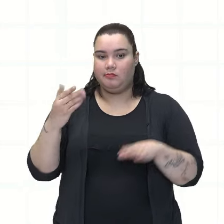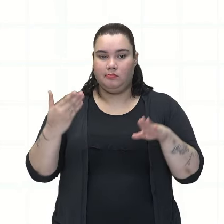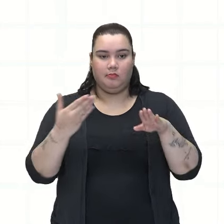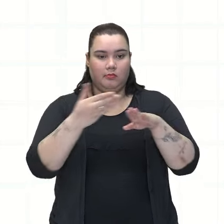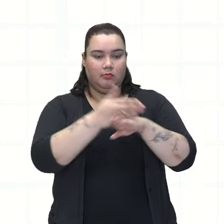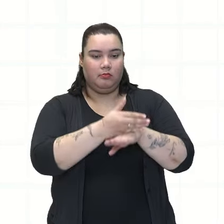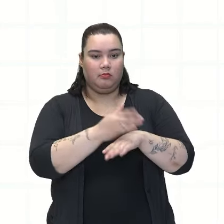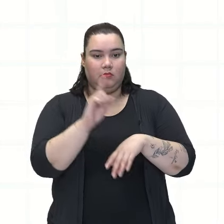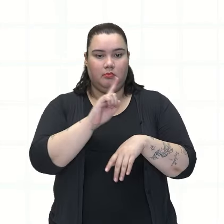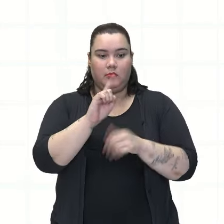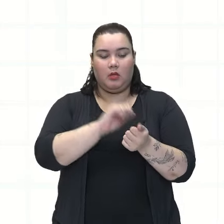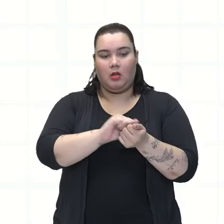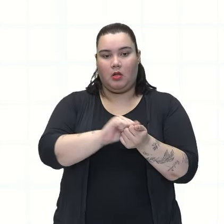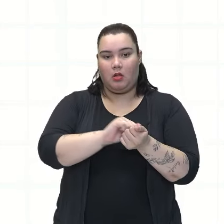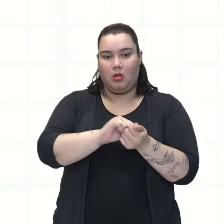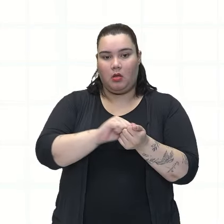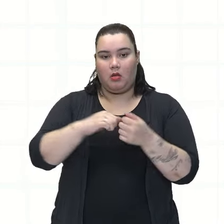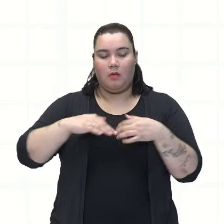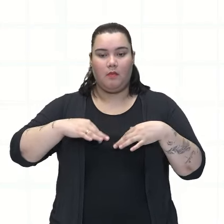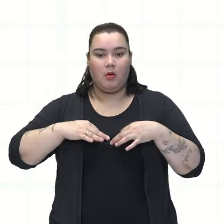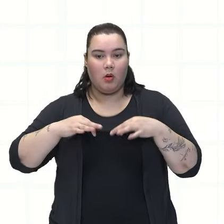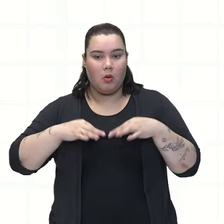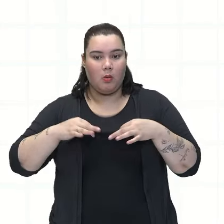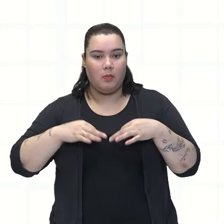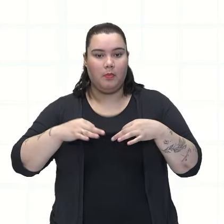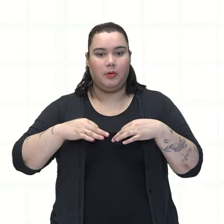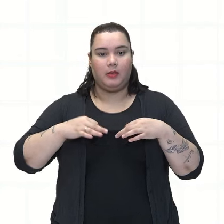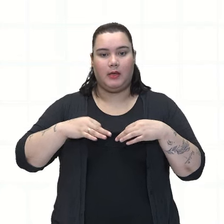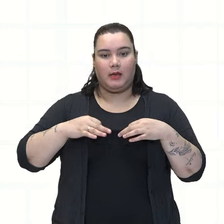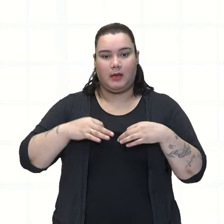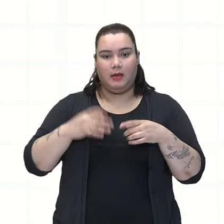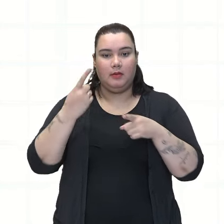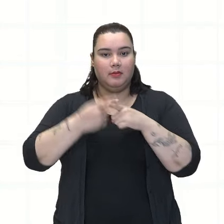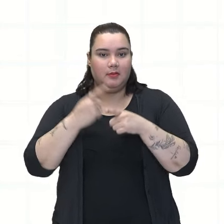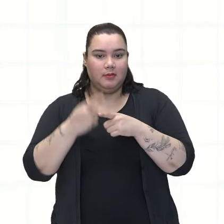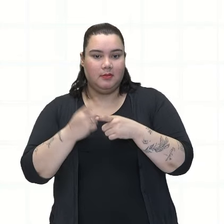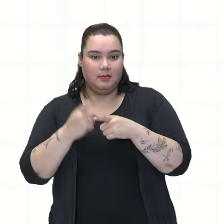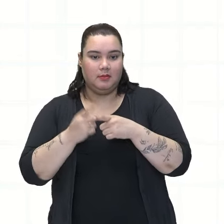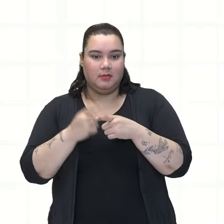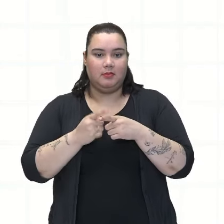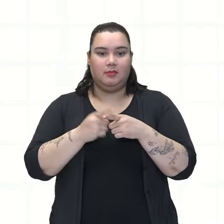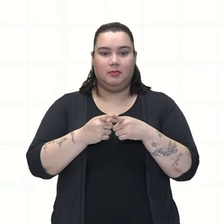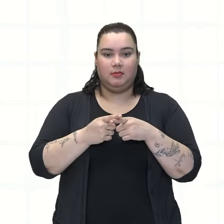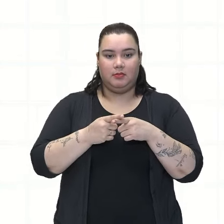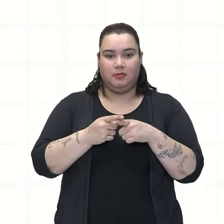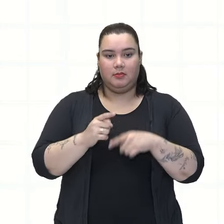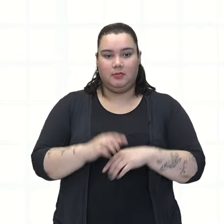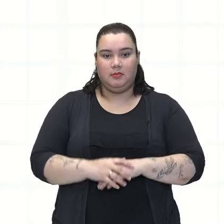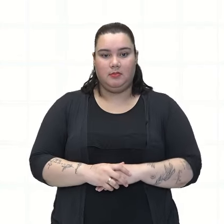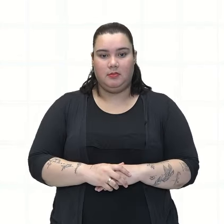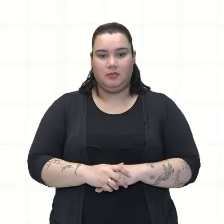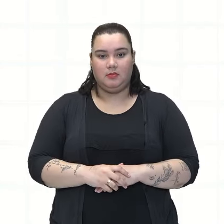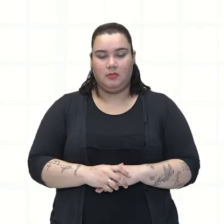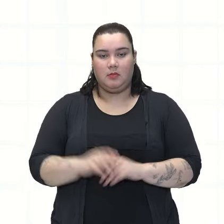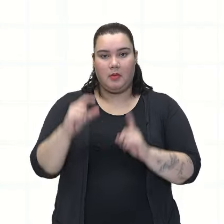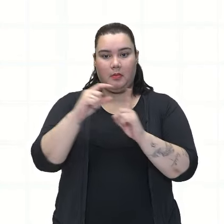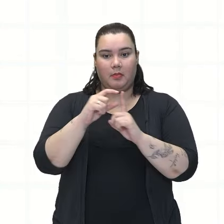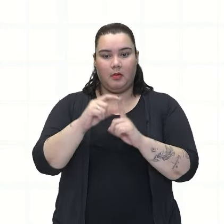né, lavar a roupa, do the laundry, because, né, por quê? It's cloudy. A palavra